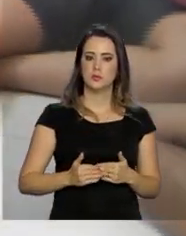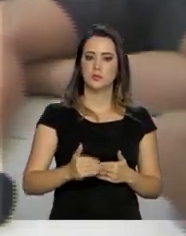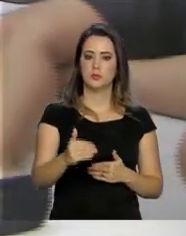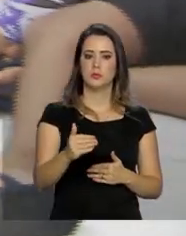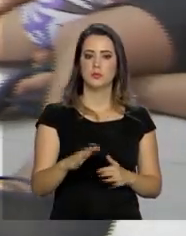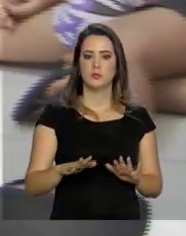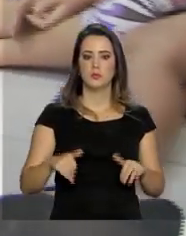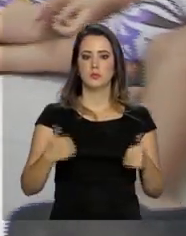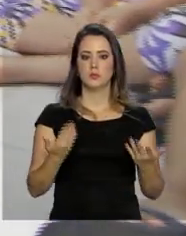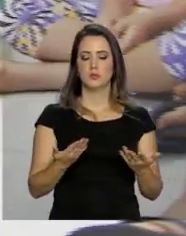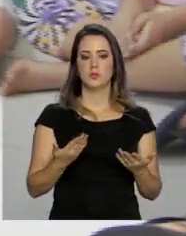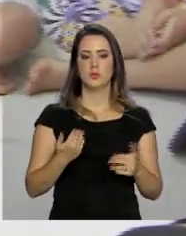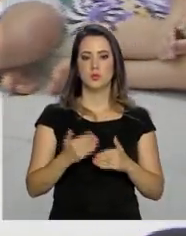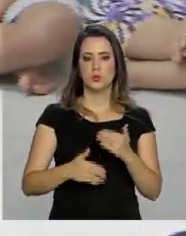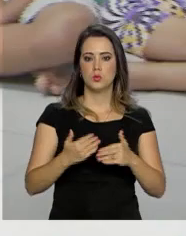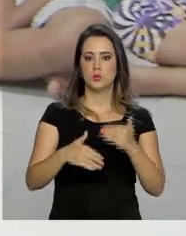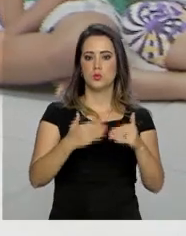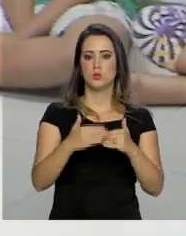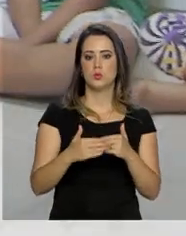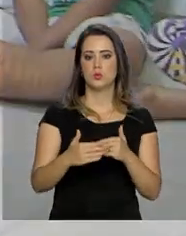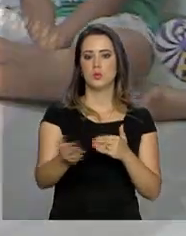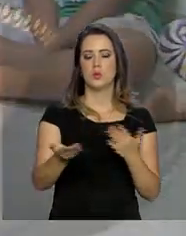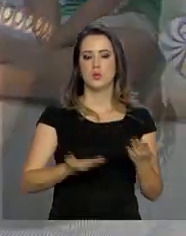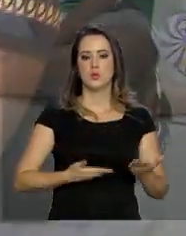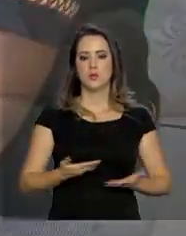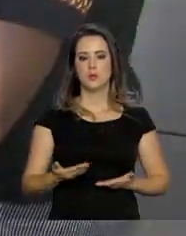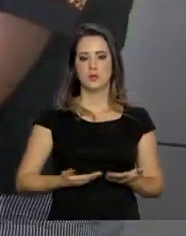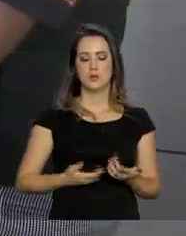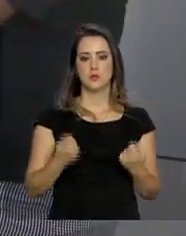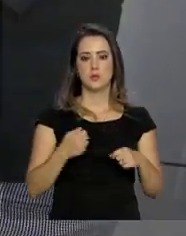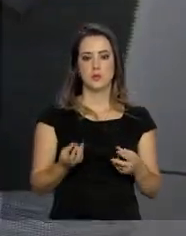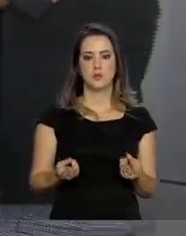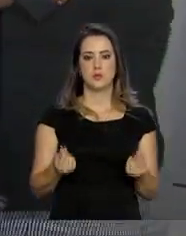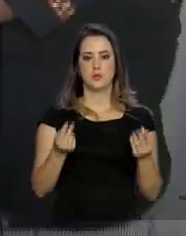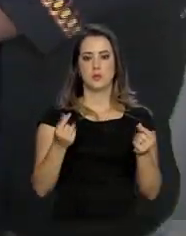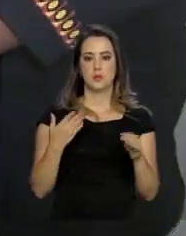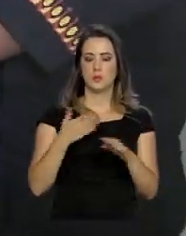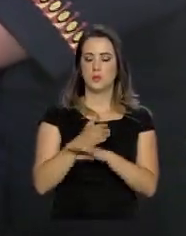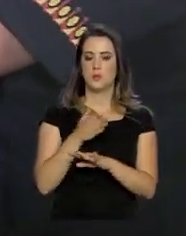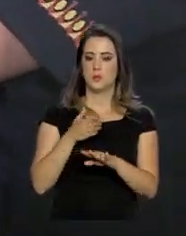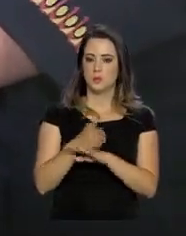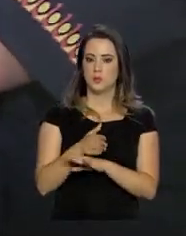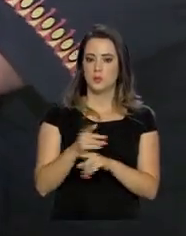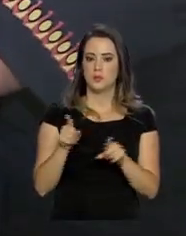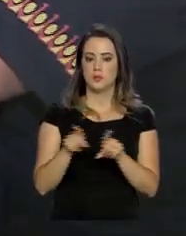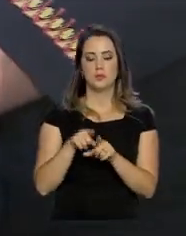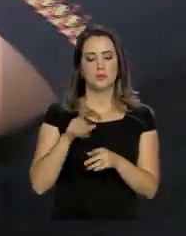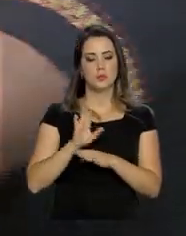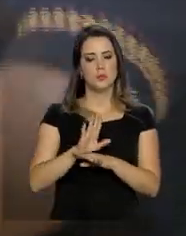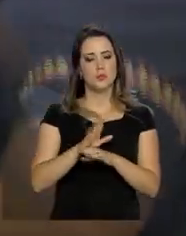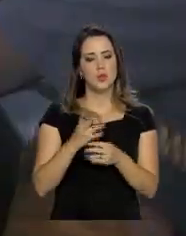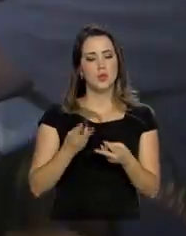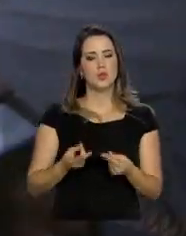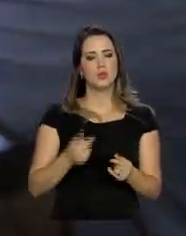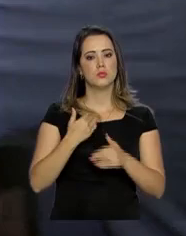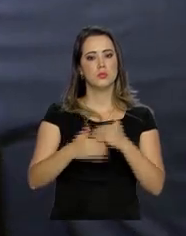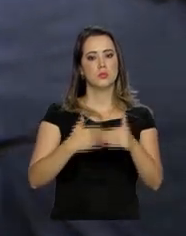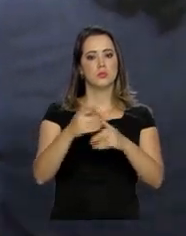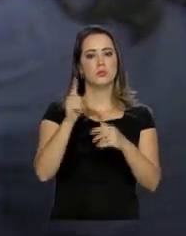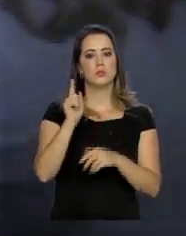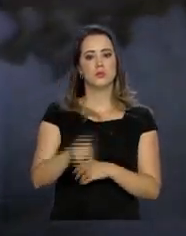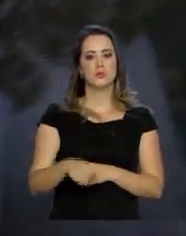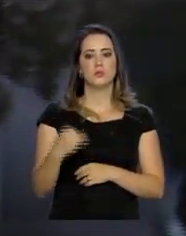então manter o serviço continuado então ter recursos que entram no ponto e mantenha esse serviço continuado